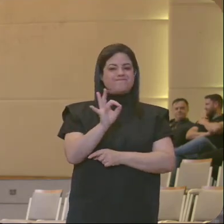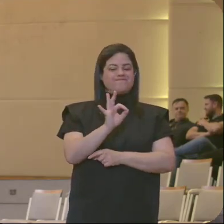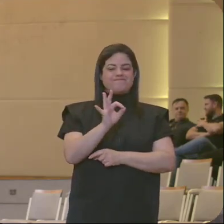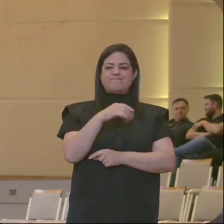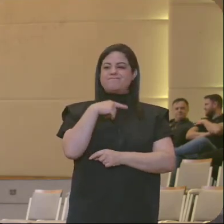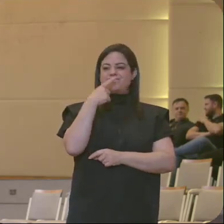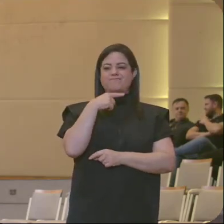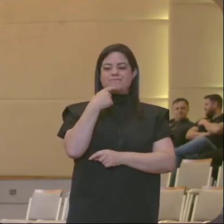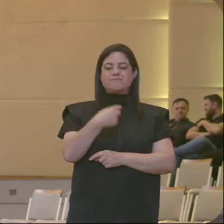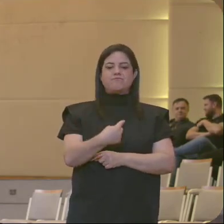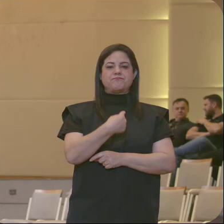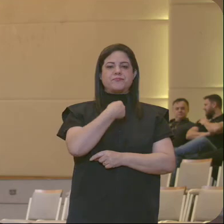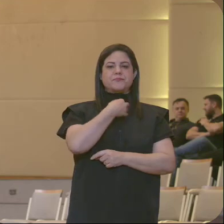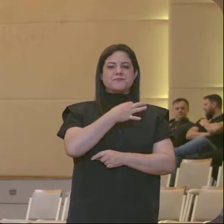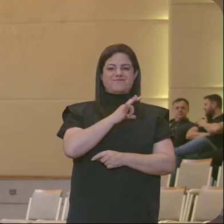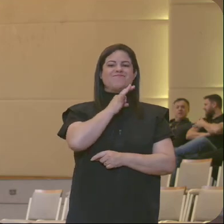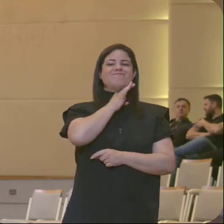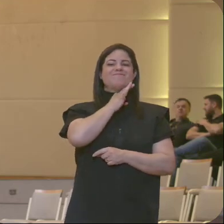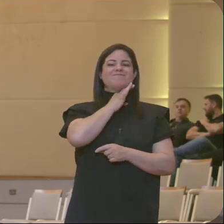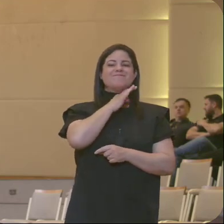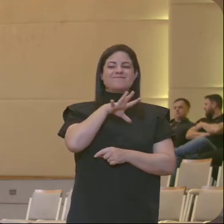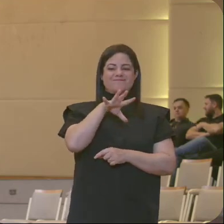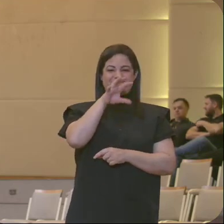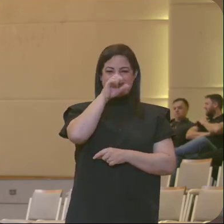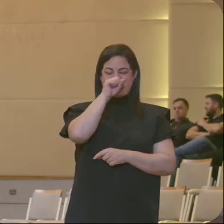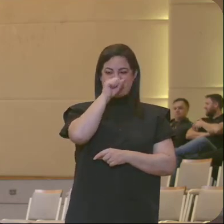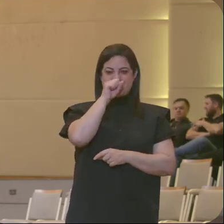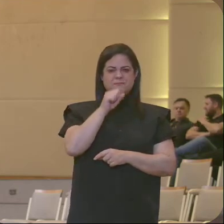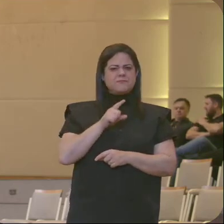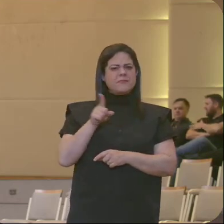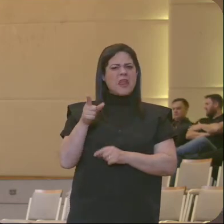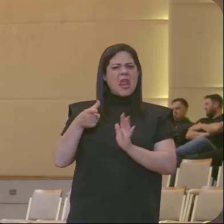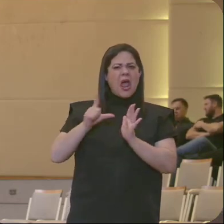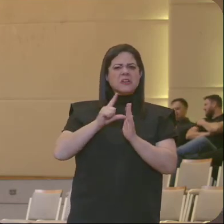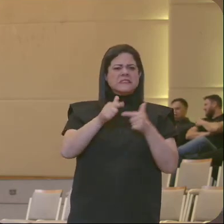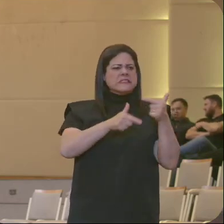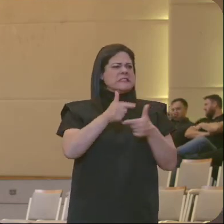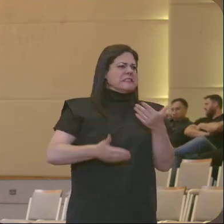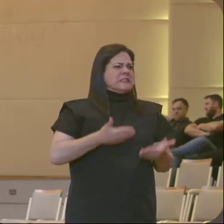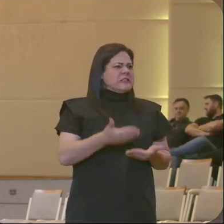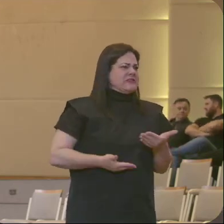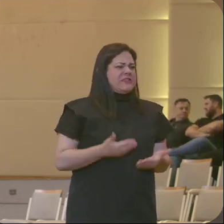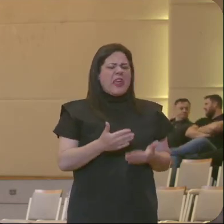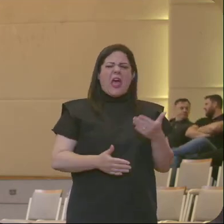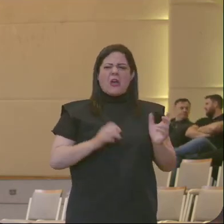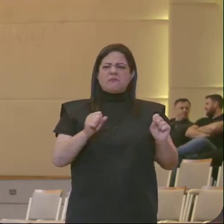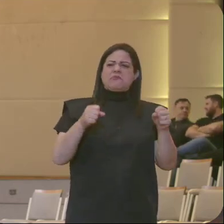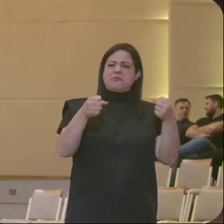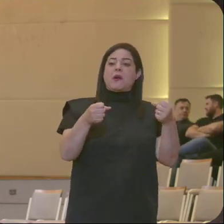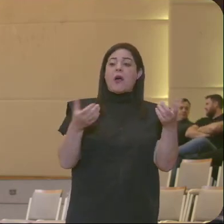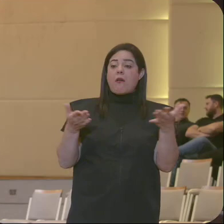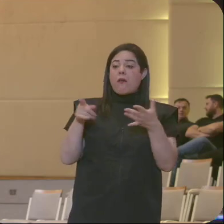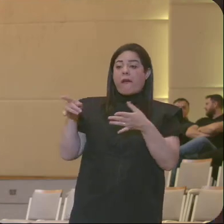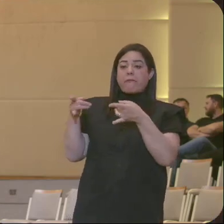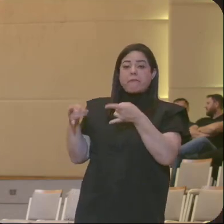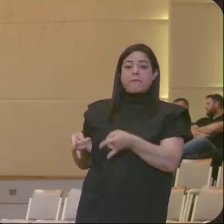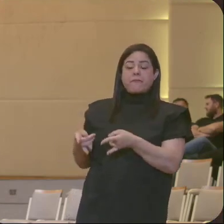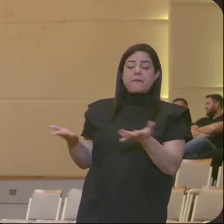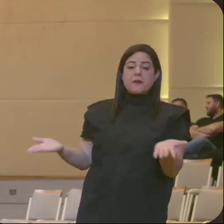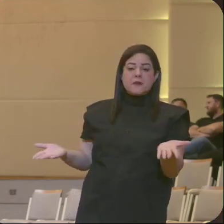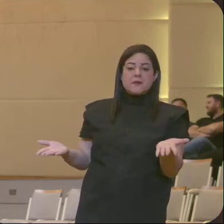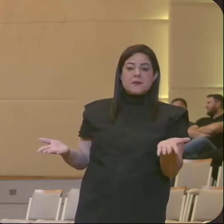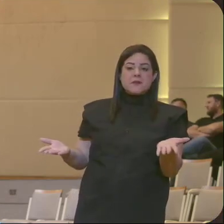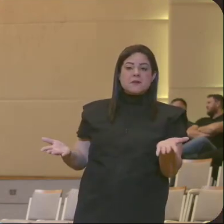falar. E aí aquele irmão extremamente ativo agora estava ali numa cama. E